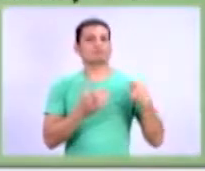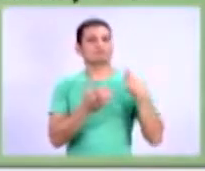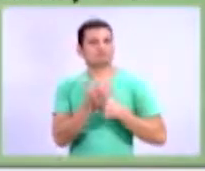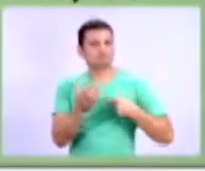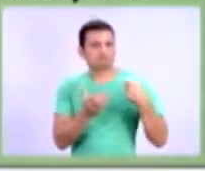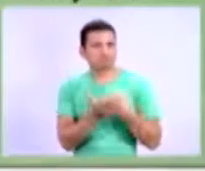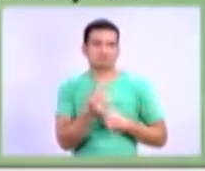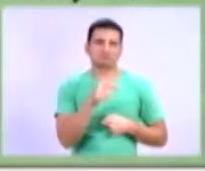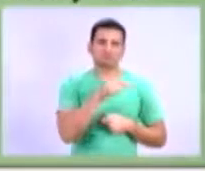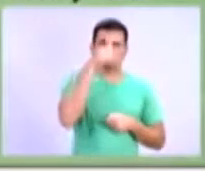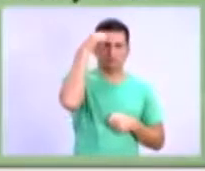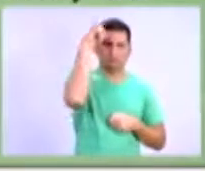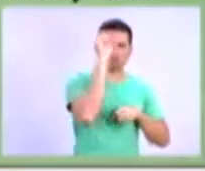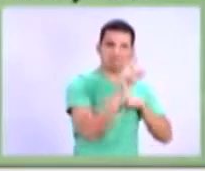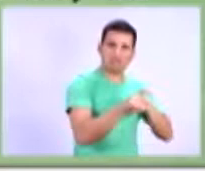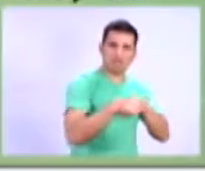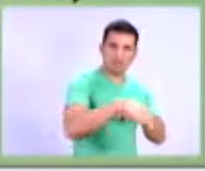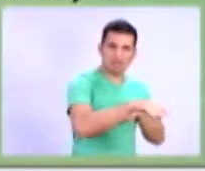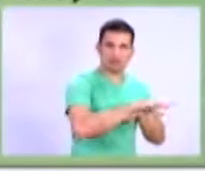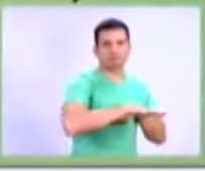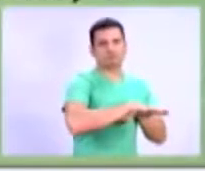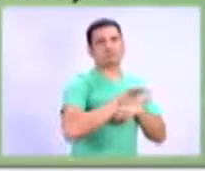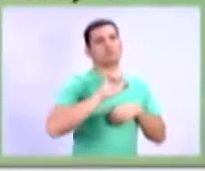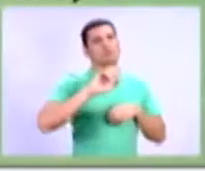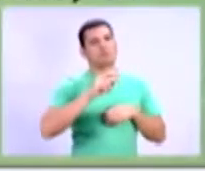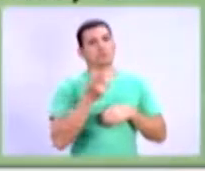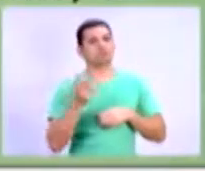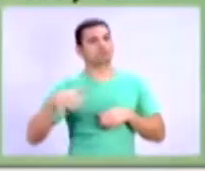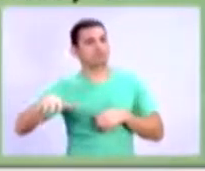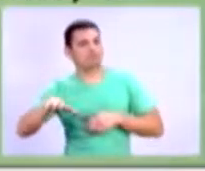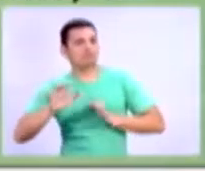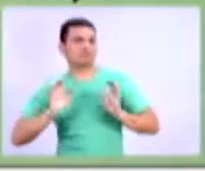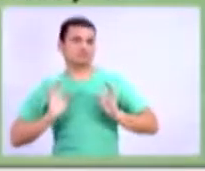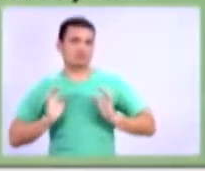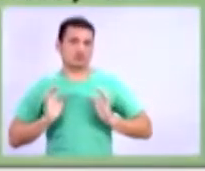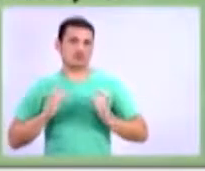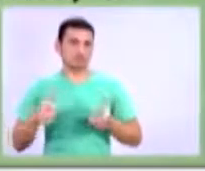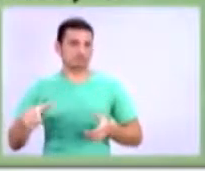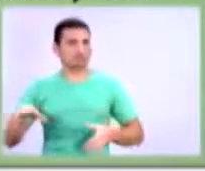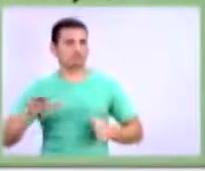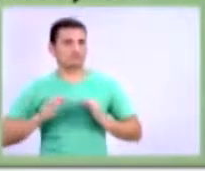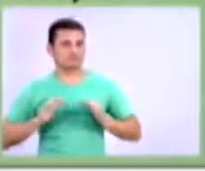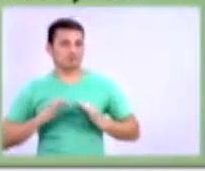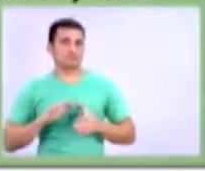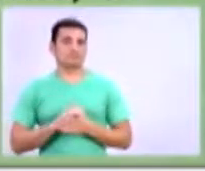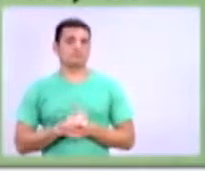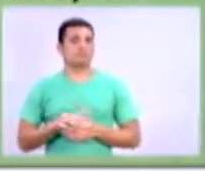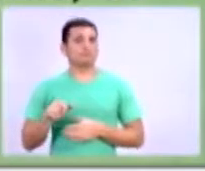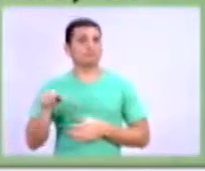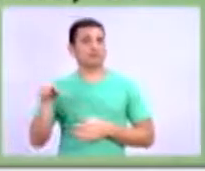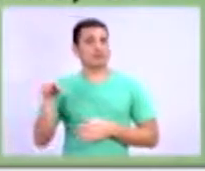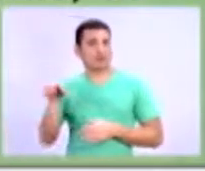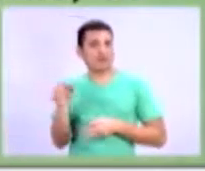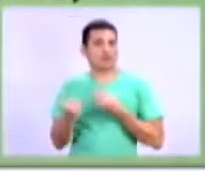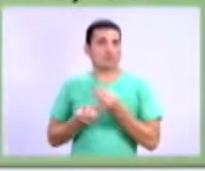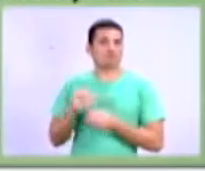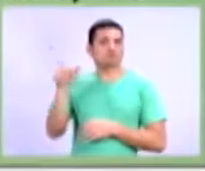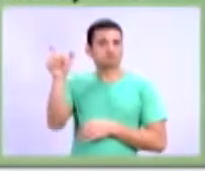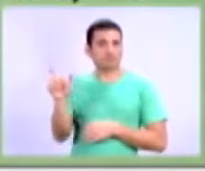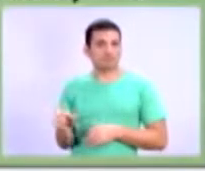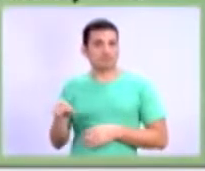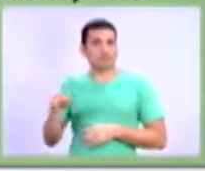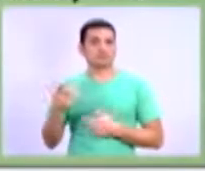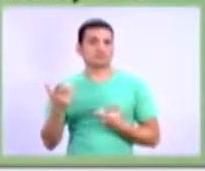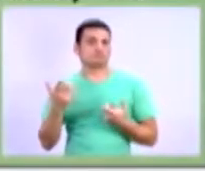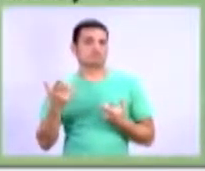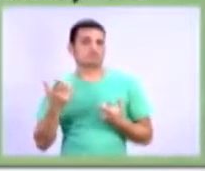na cidade. Portanto, a conduta do indivíduo nessa perspectiva política é uma